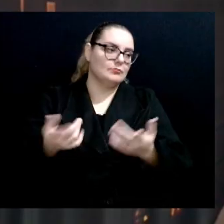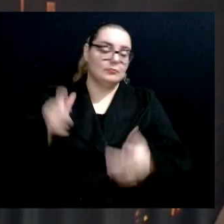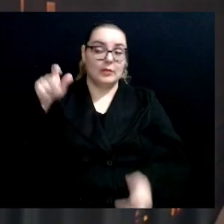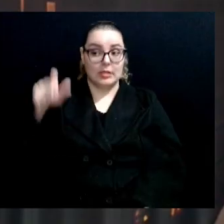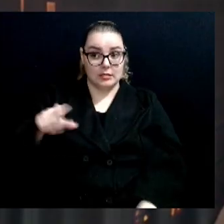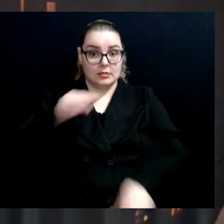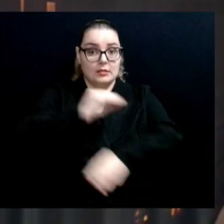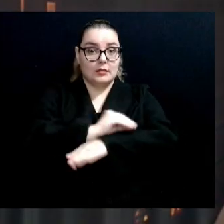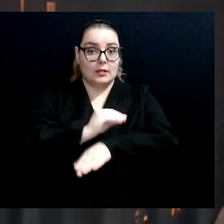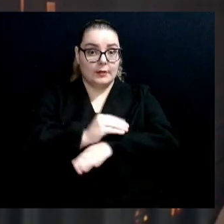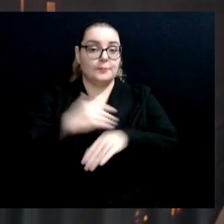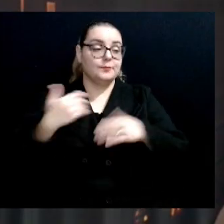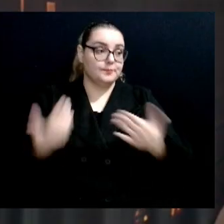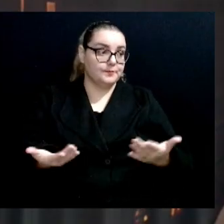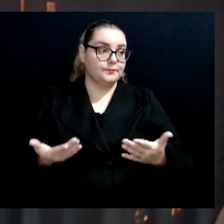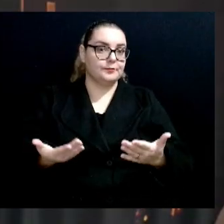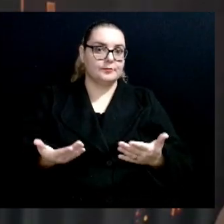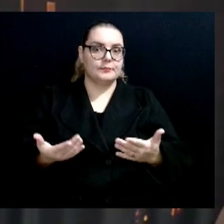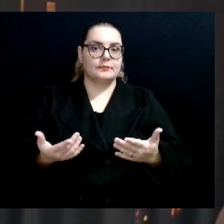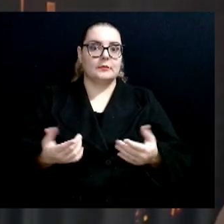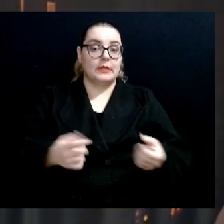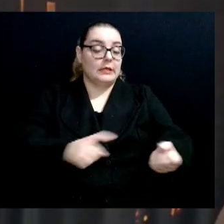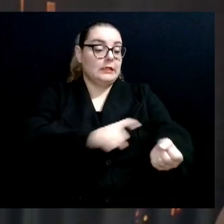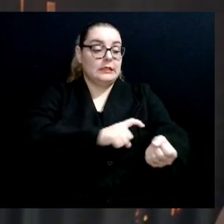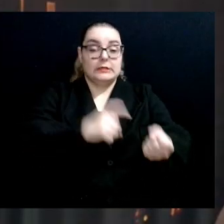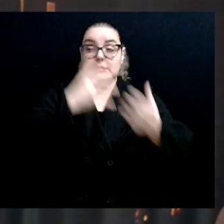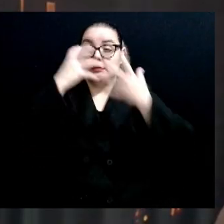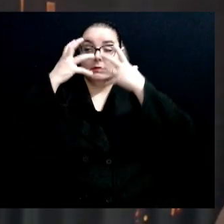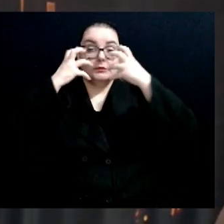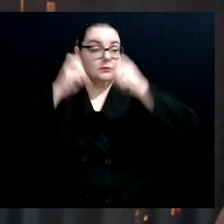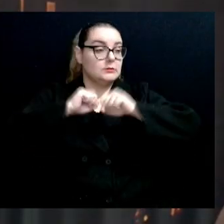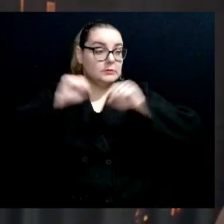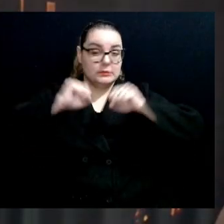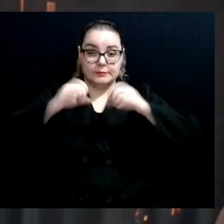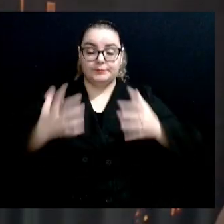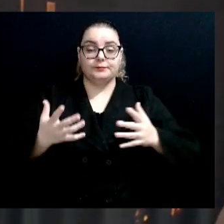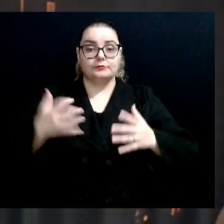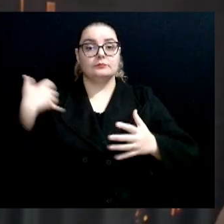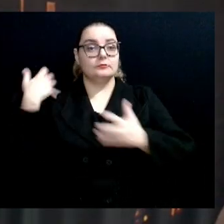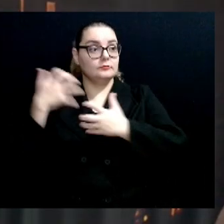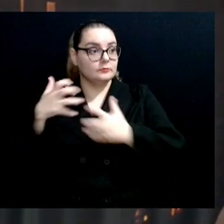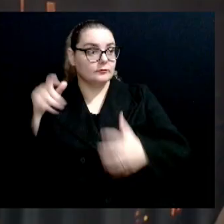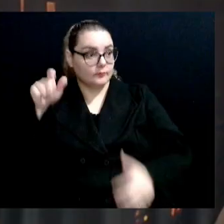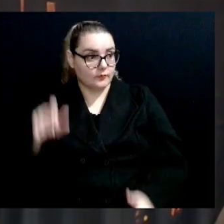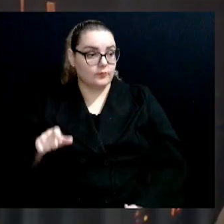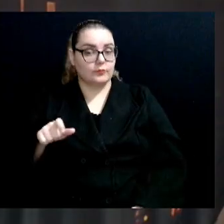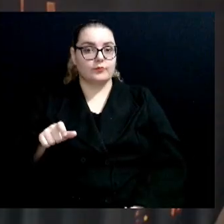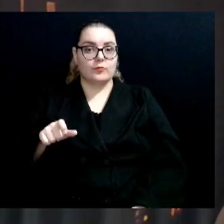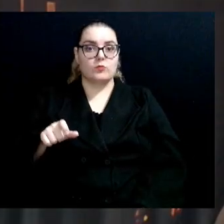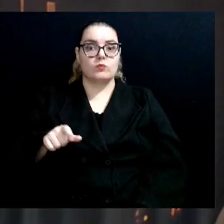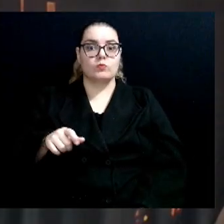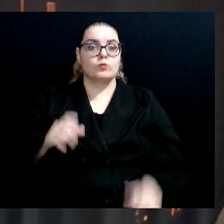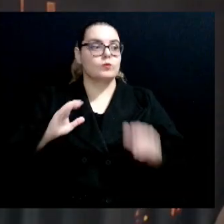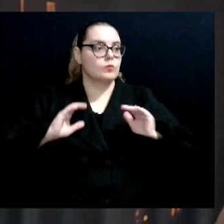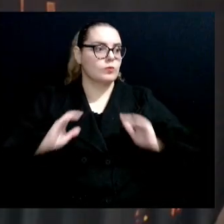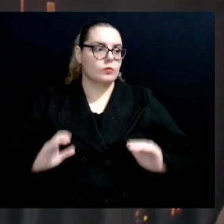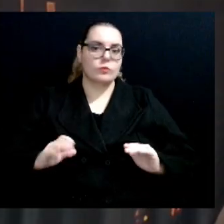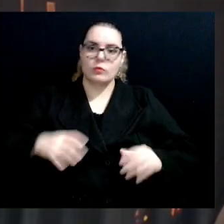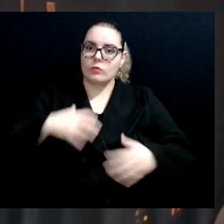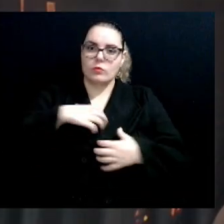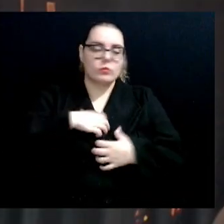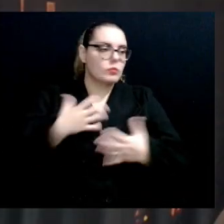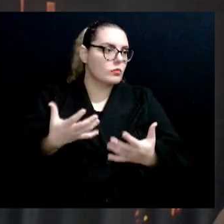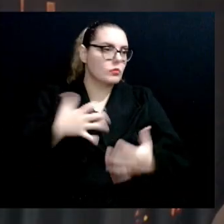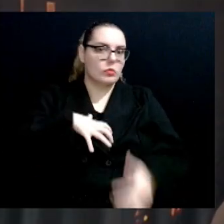estar com os nervos à flor da pele. E o idoso, a pessoa idosa, ela vai se comportar da maneira como